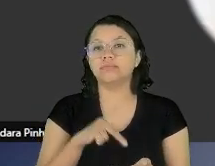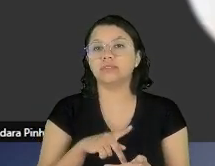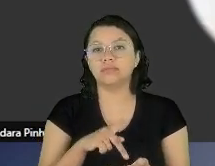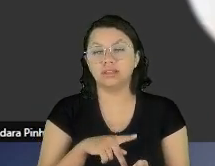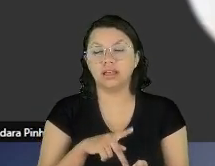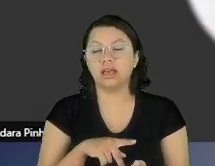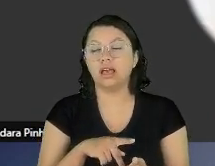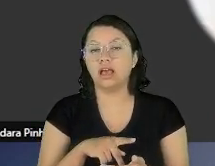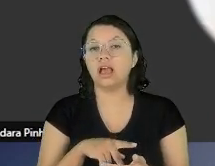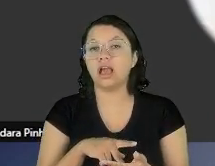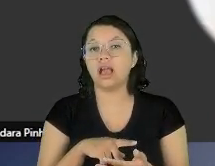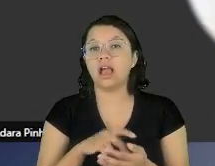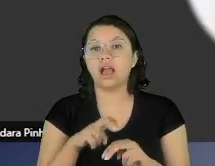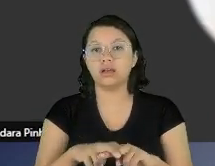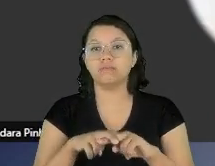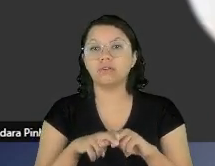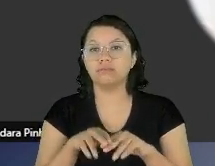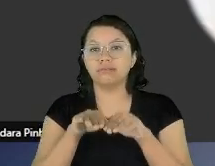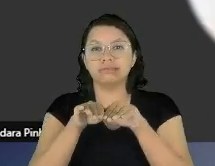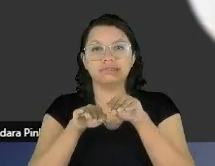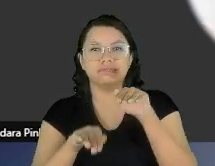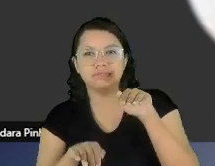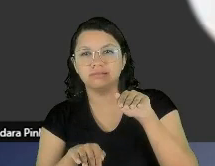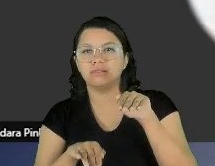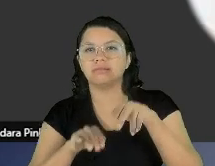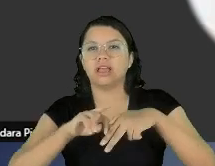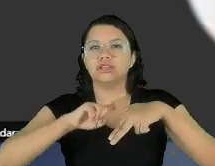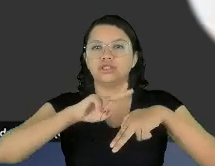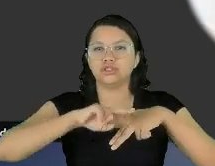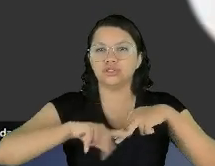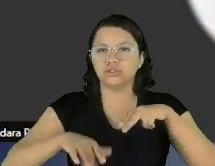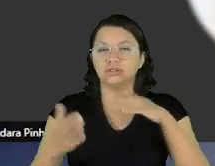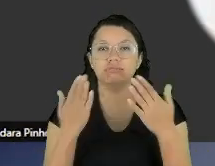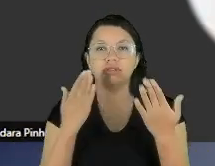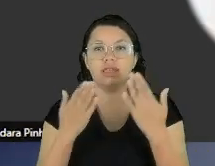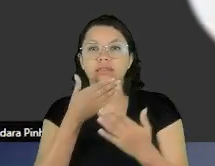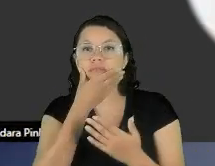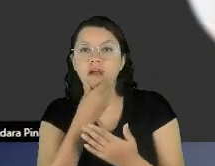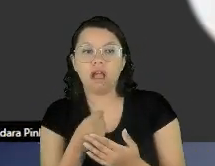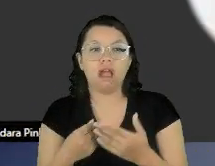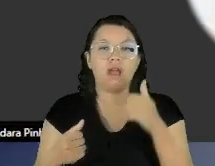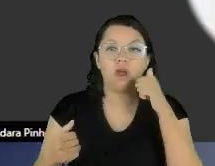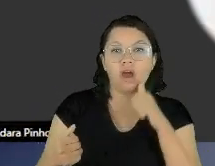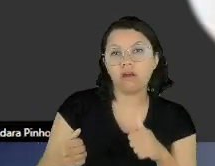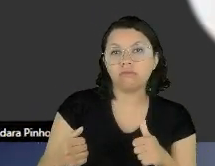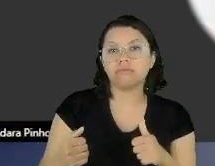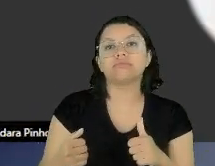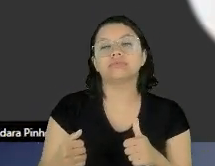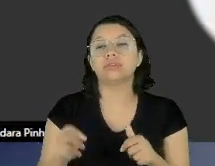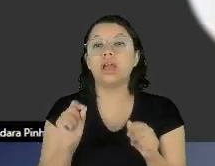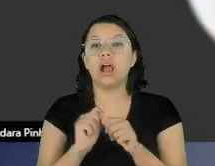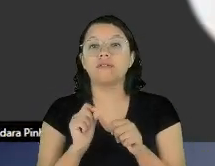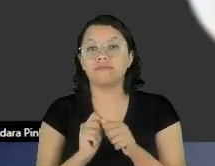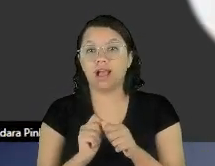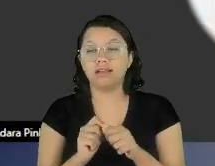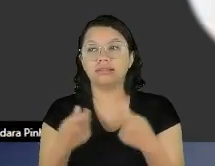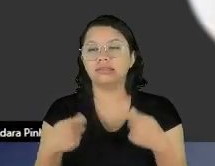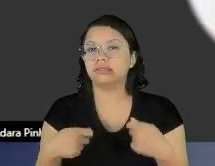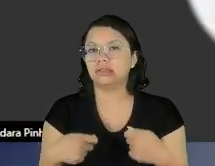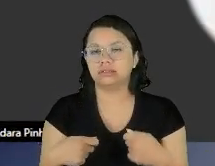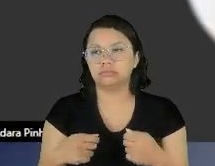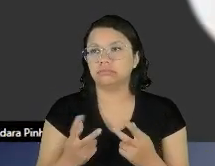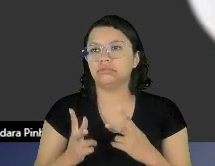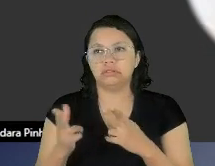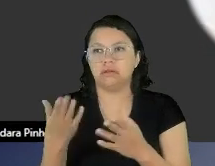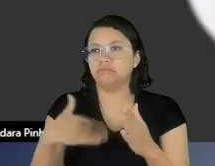verdade, reflexo de assimetrias ou desigualdades de gêneros entre homens e mulheres e que conduz, necessariamente,